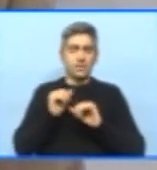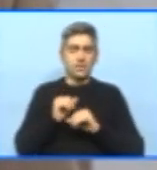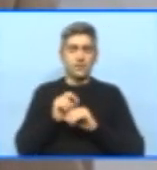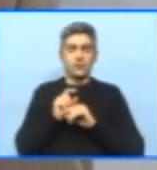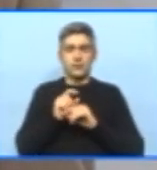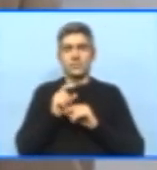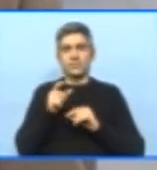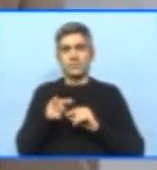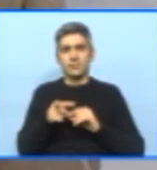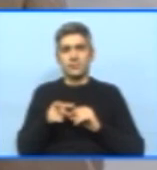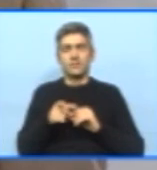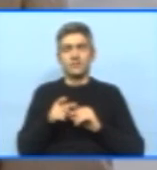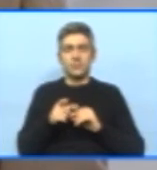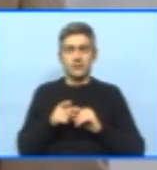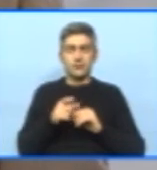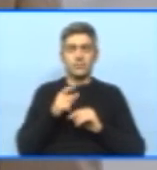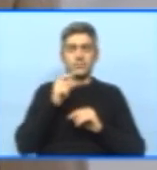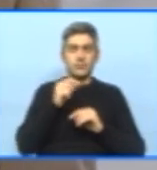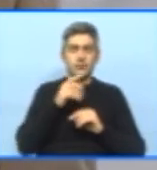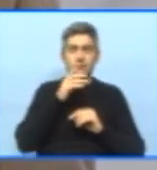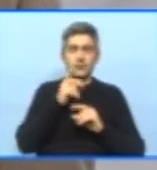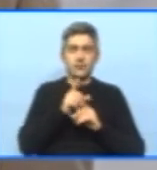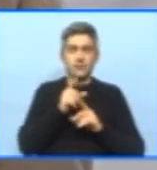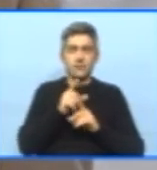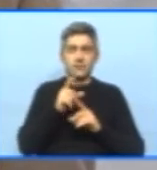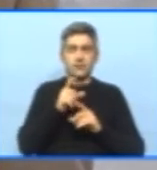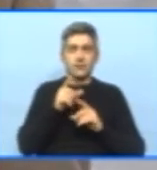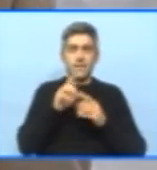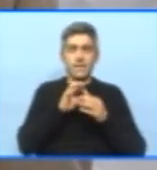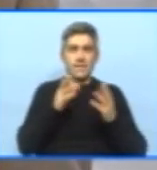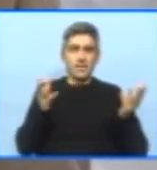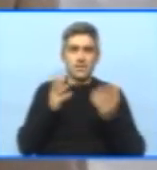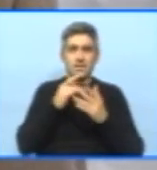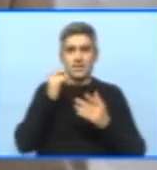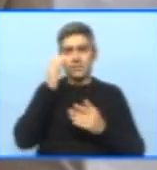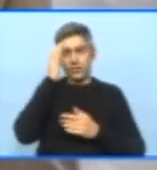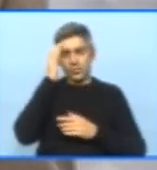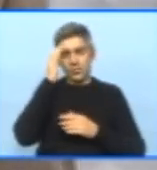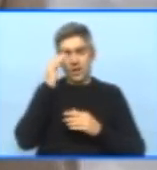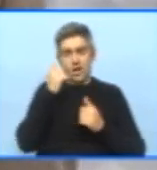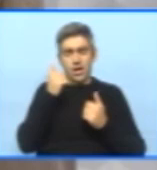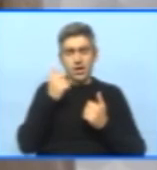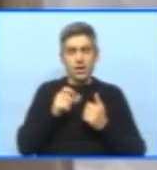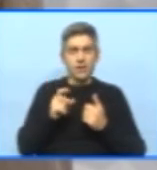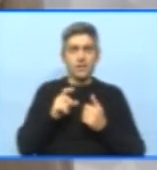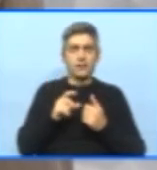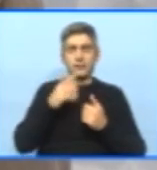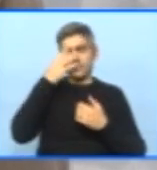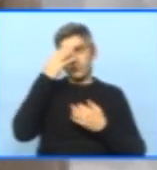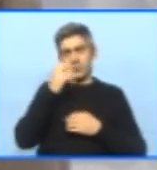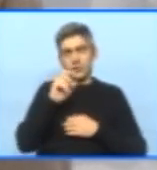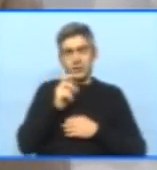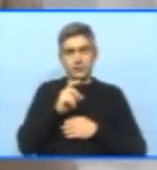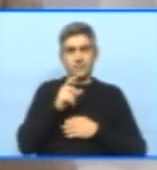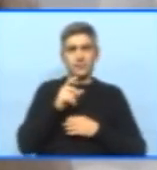idolatria, claramente. Significava, por exemplo, renunciar às relações imorais. Ora, era uma clara vida das trevas